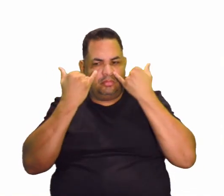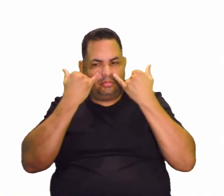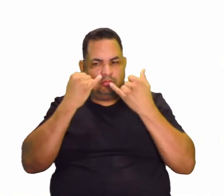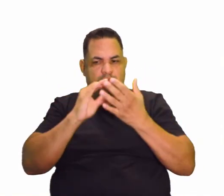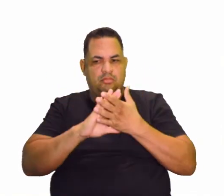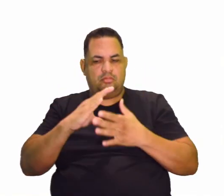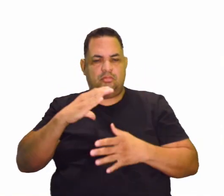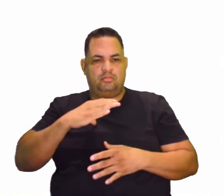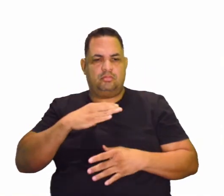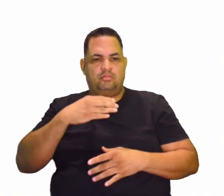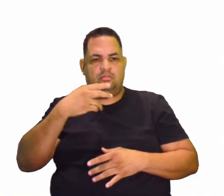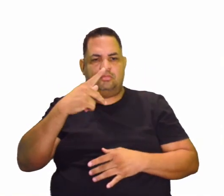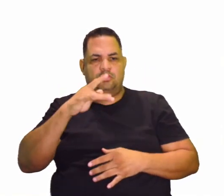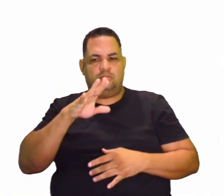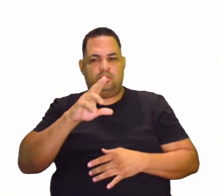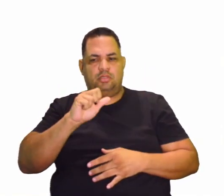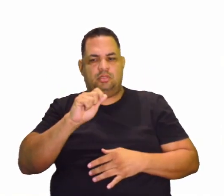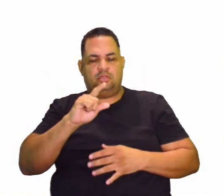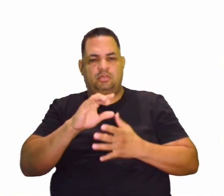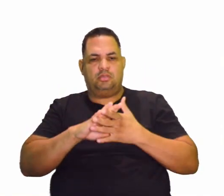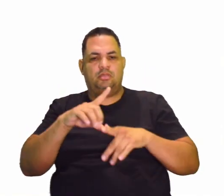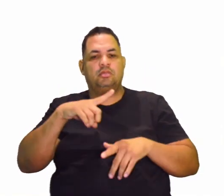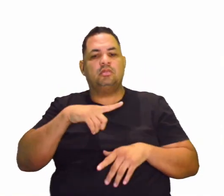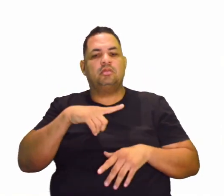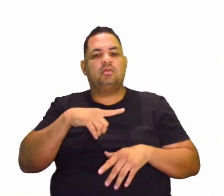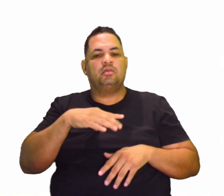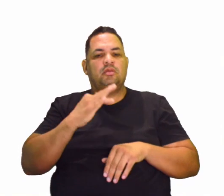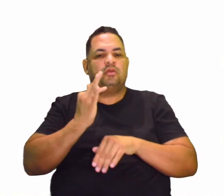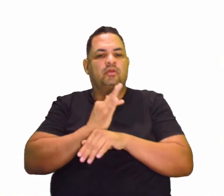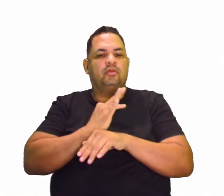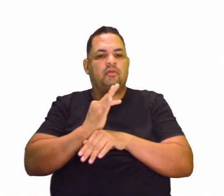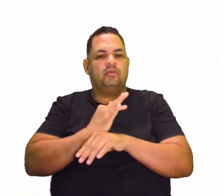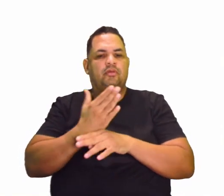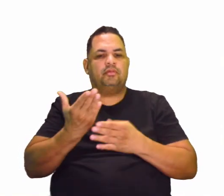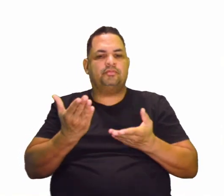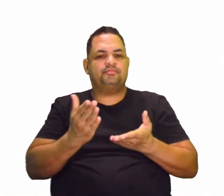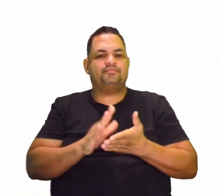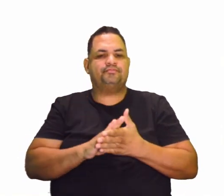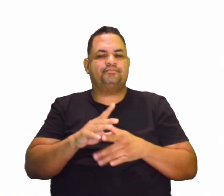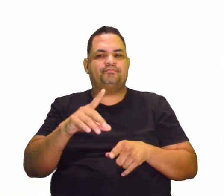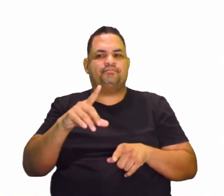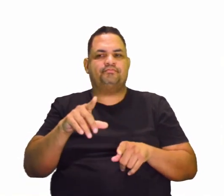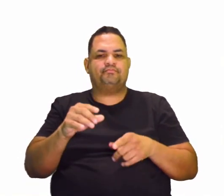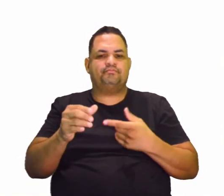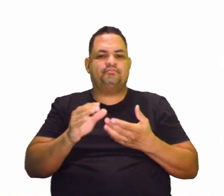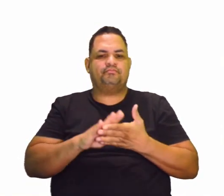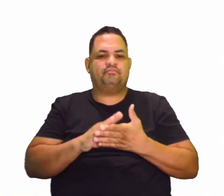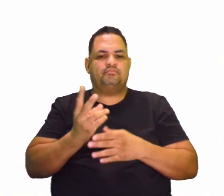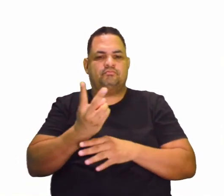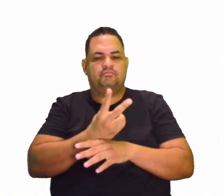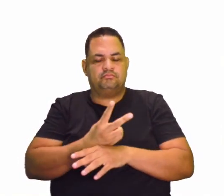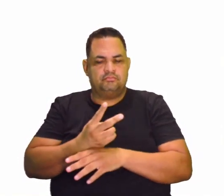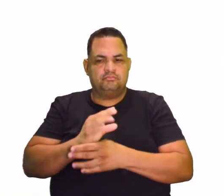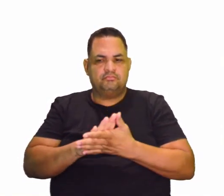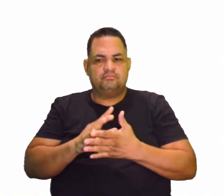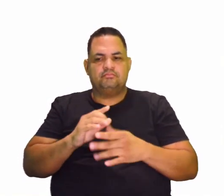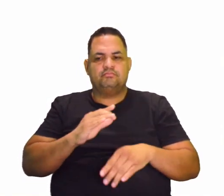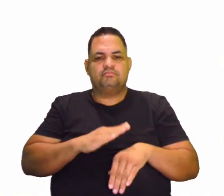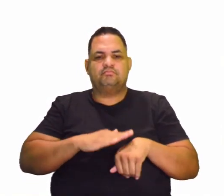o filme também, não sei se o filme é gratuito, mas vocês podem buscar mais informações